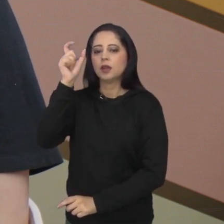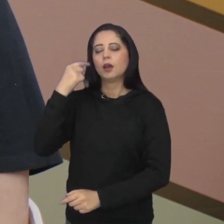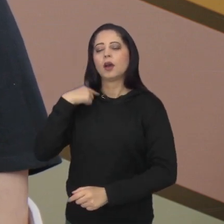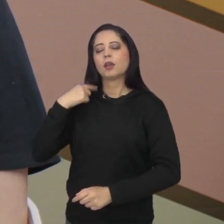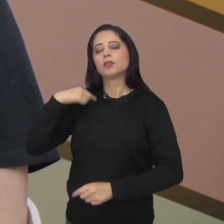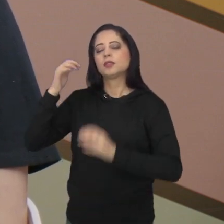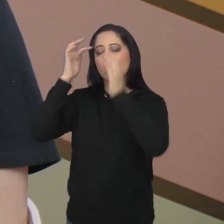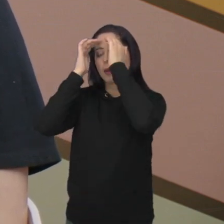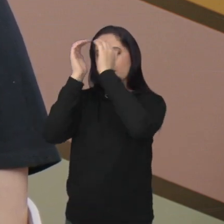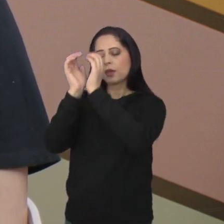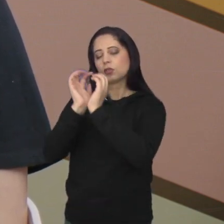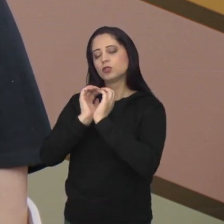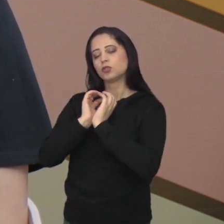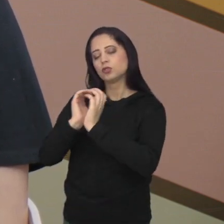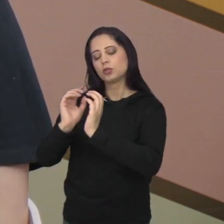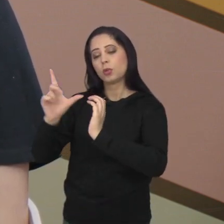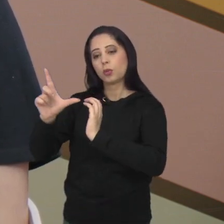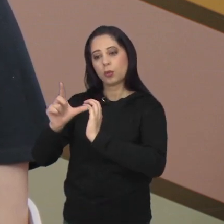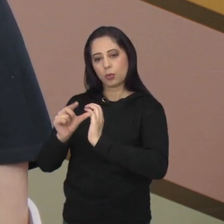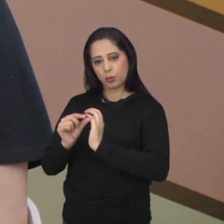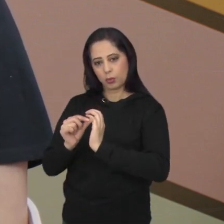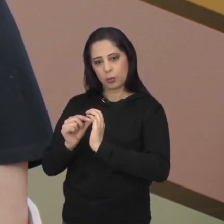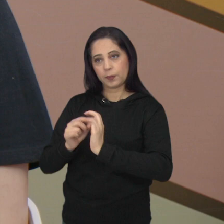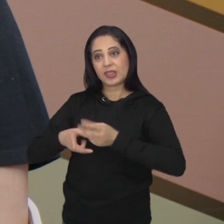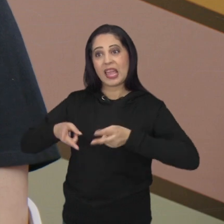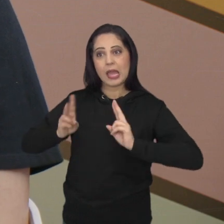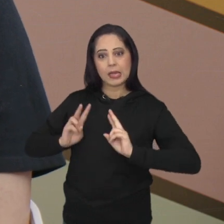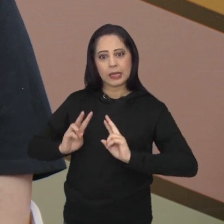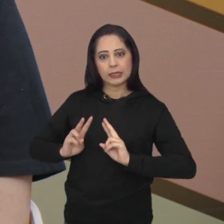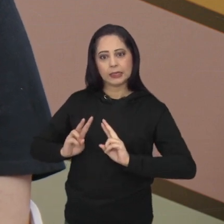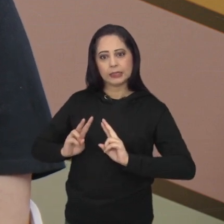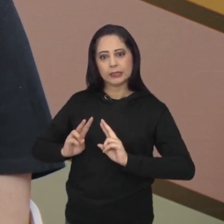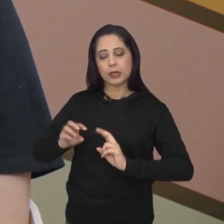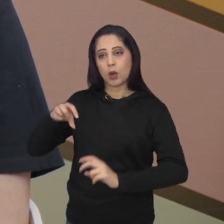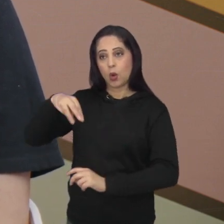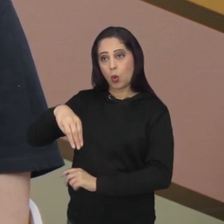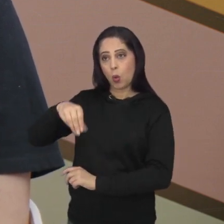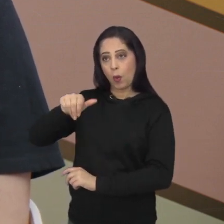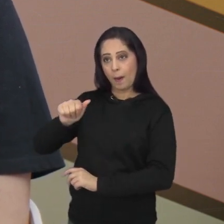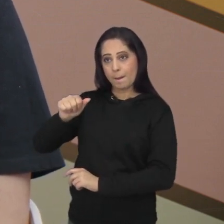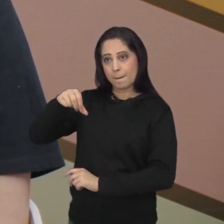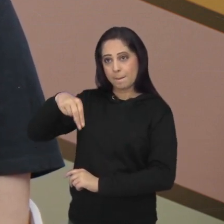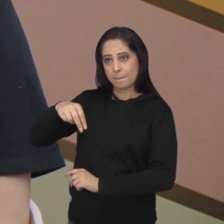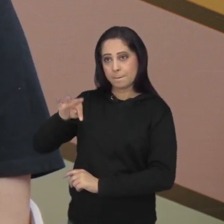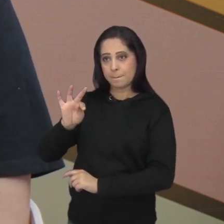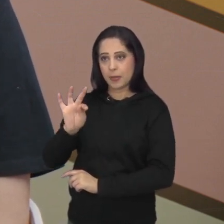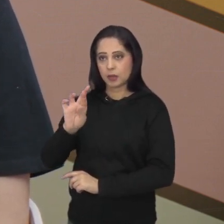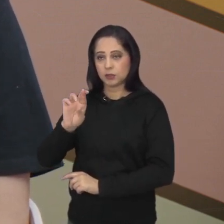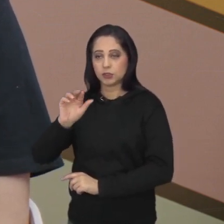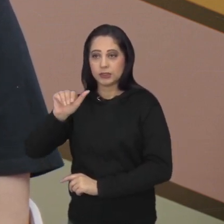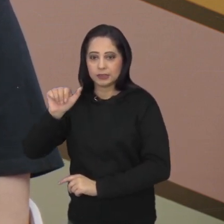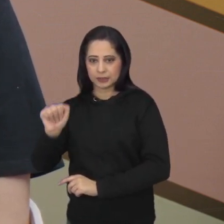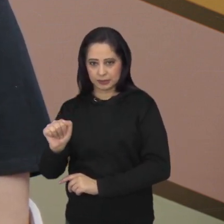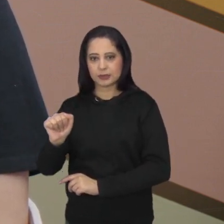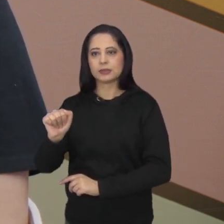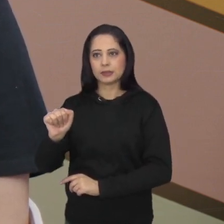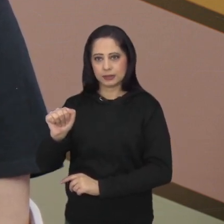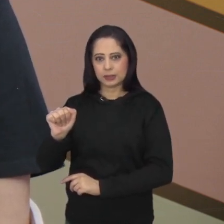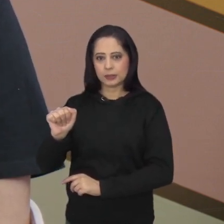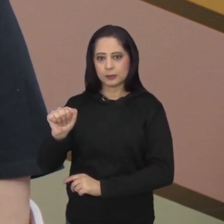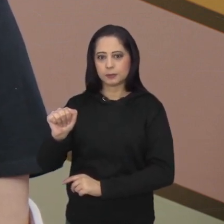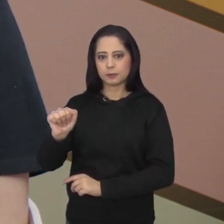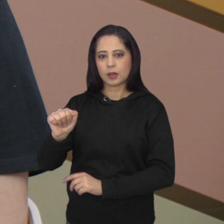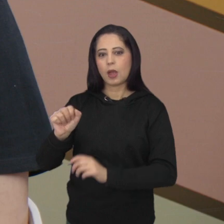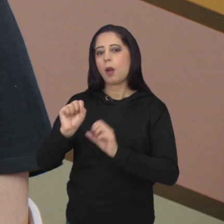te guiando para o silêncio. E os mantras, se a gente fosse... se eu meditasse na cultura indiana,